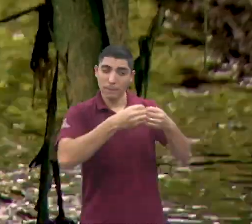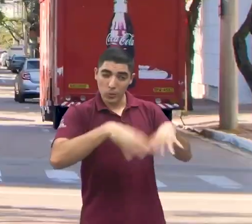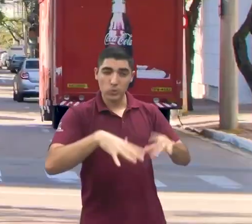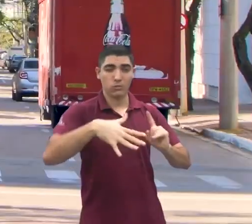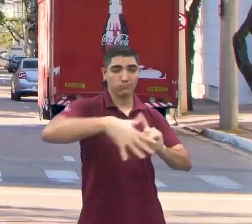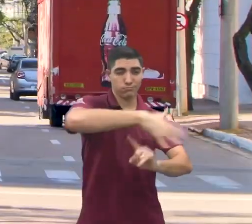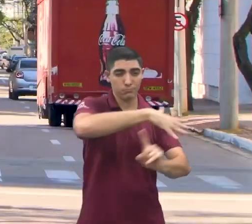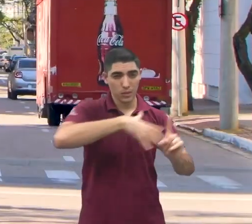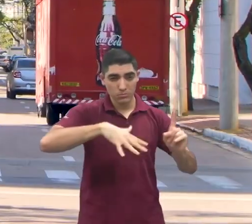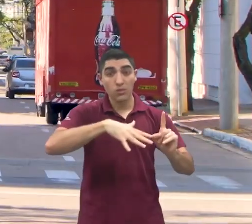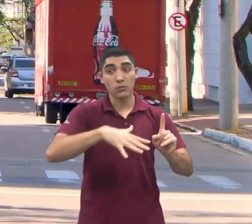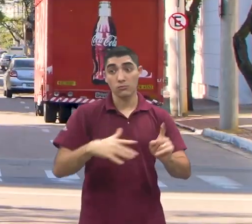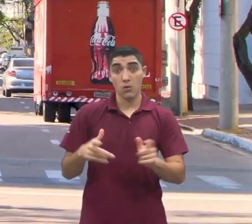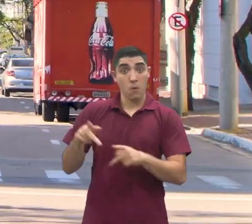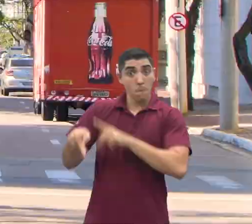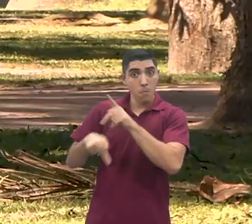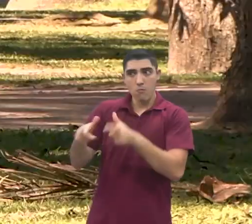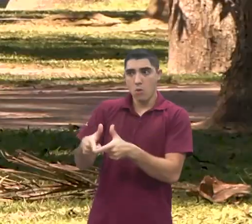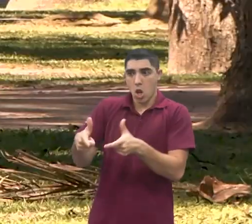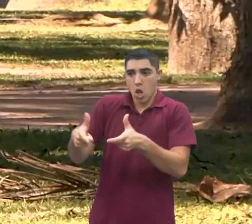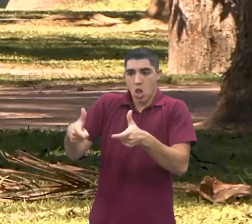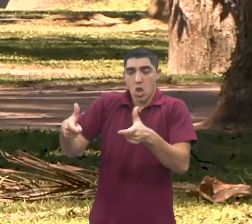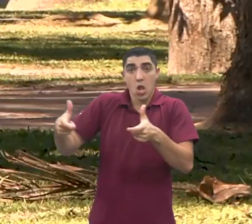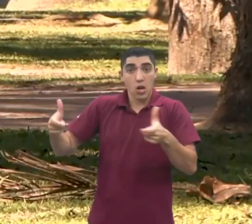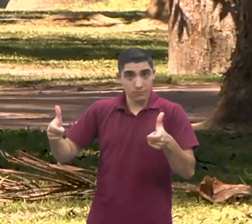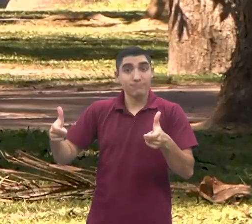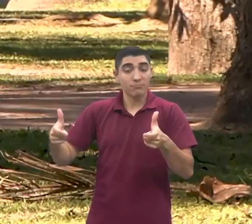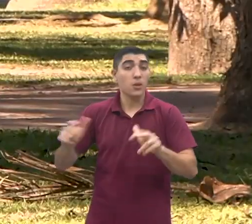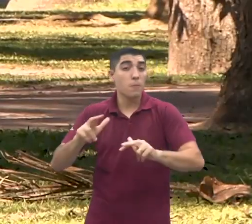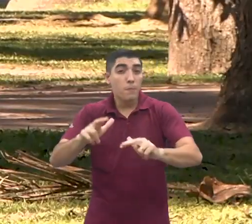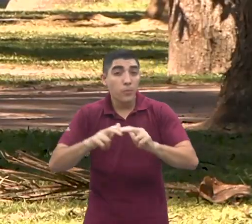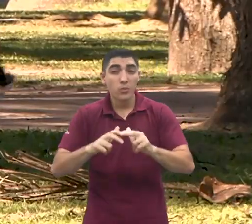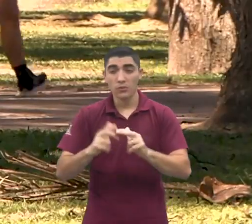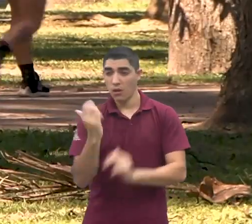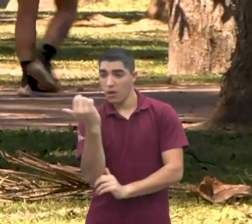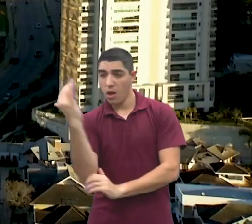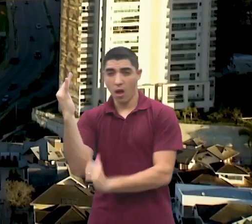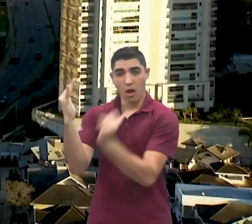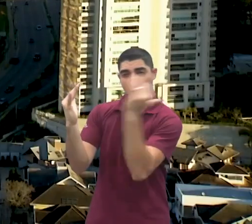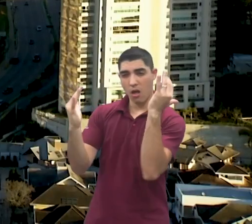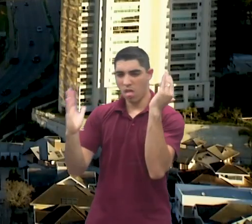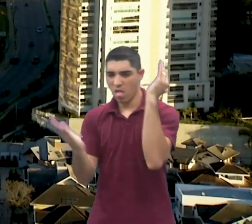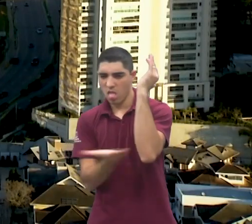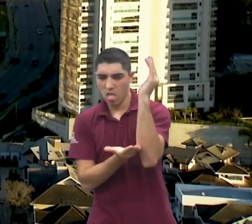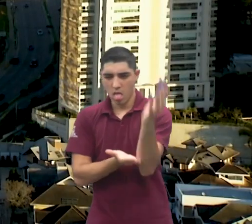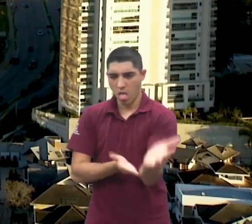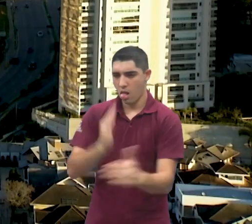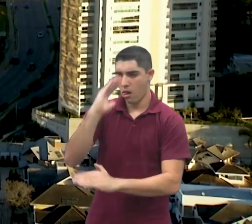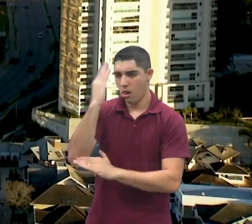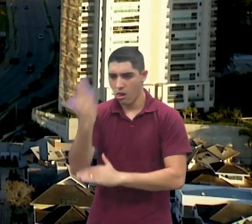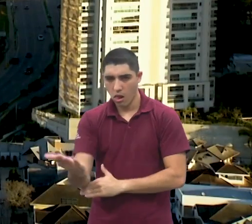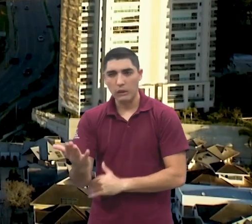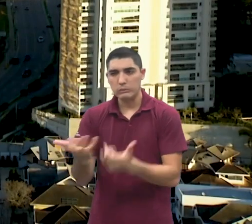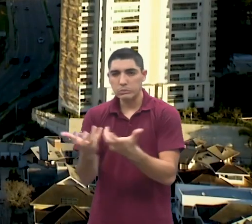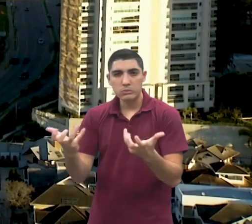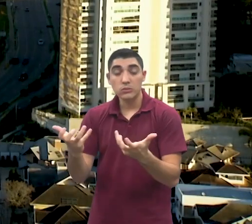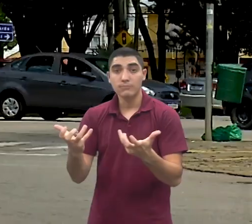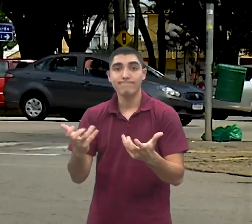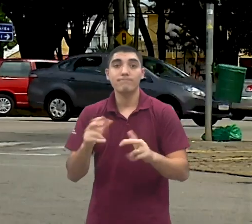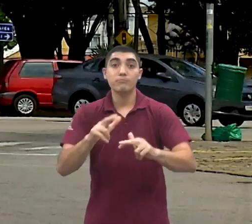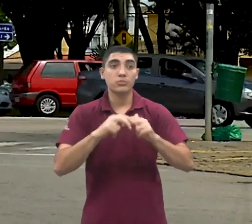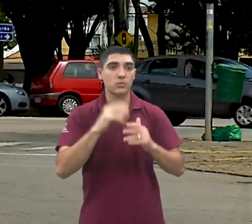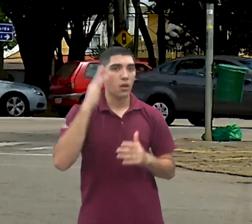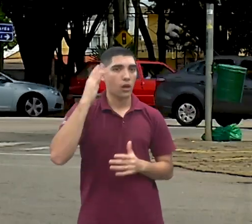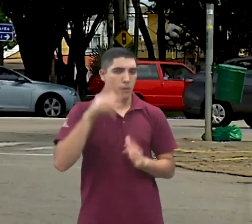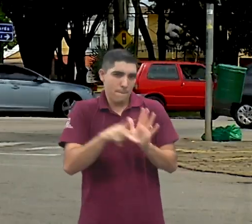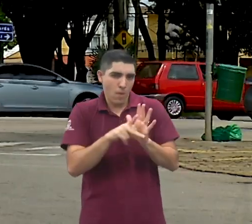naturais. Com o aumento populacional, o controle da redução de áreas verdes e a necessidade de um planejamento sustentável